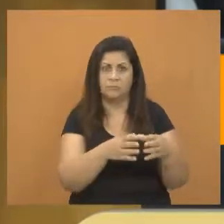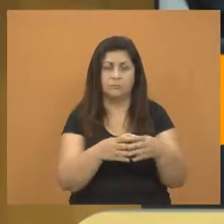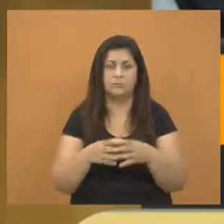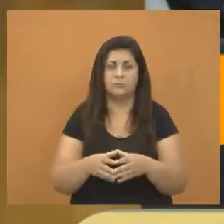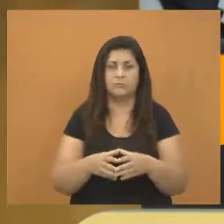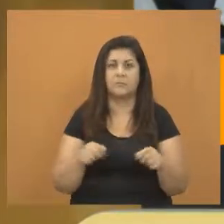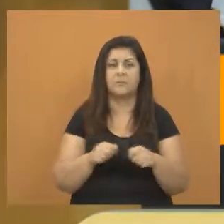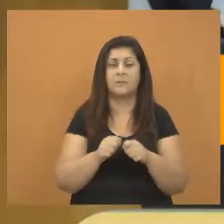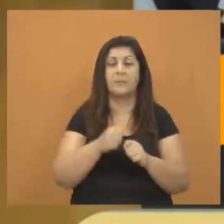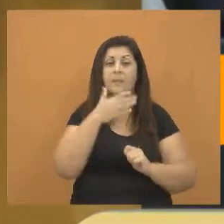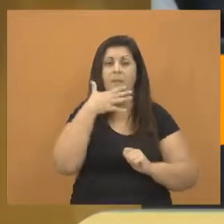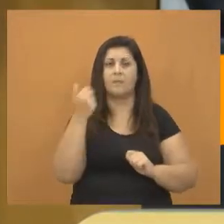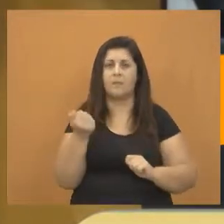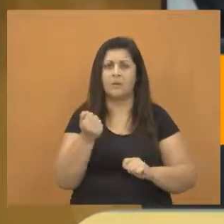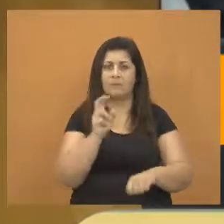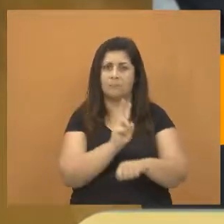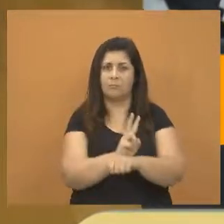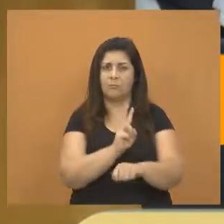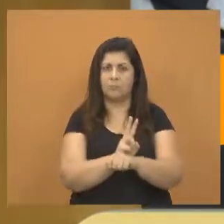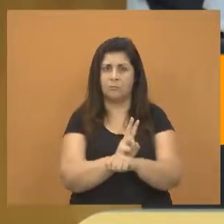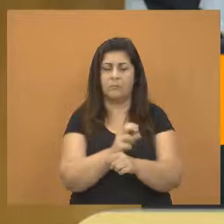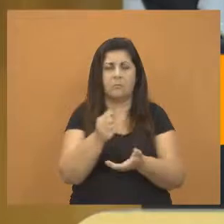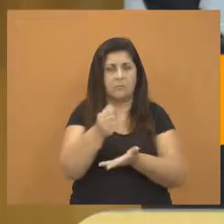do serviço de proteção básica.